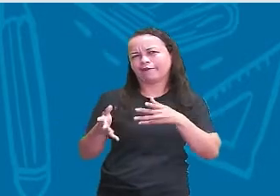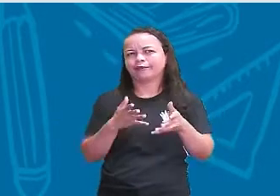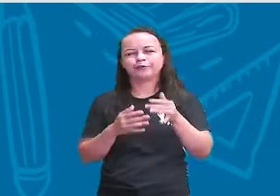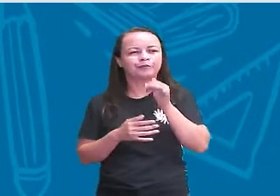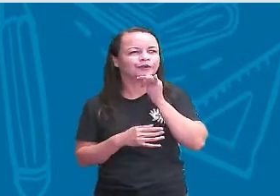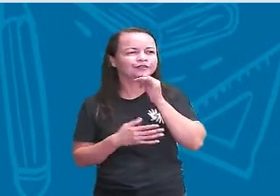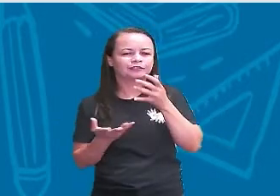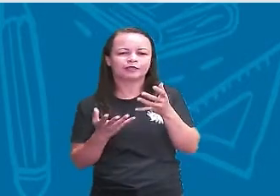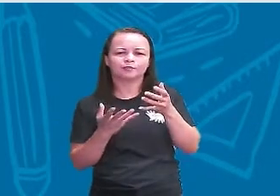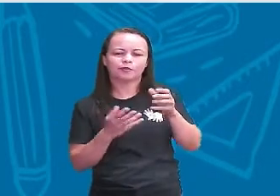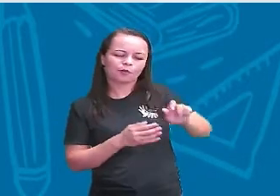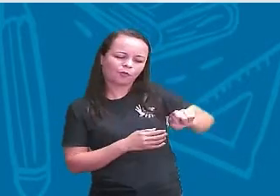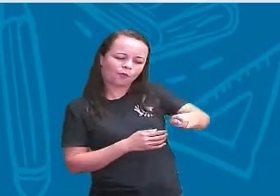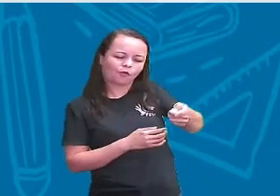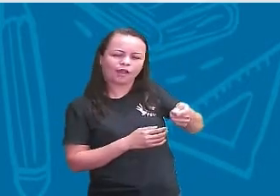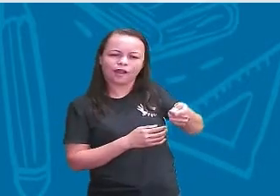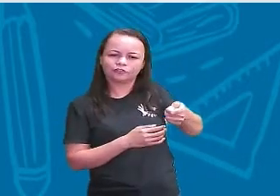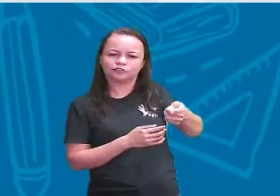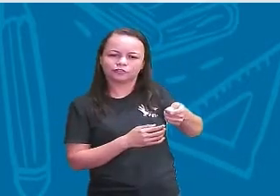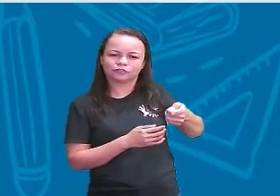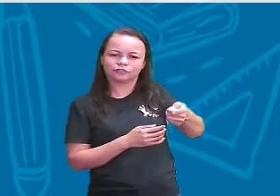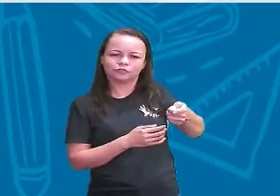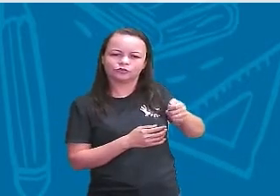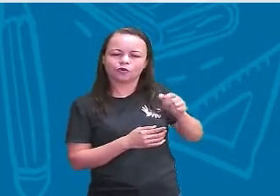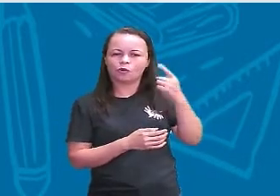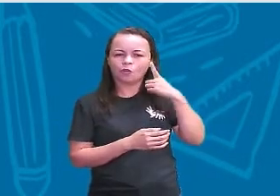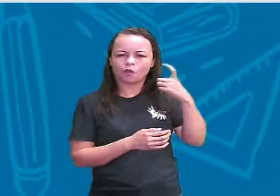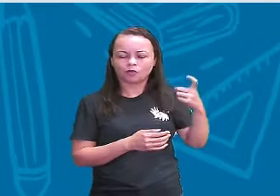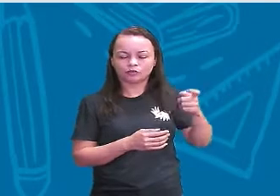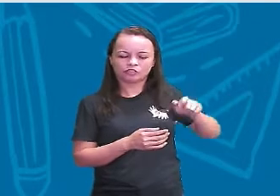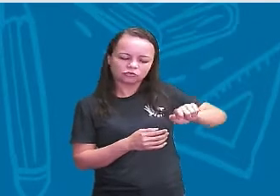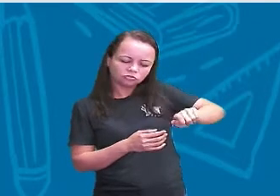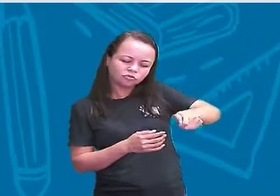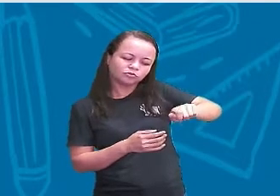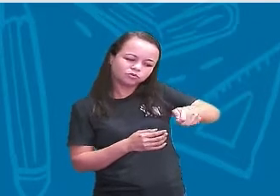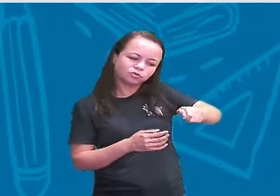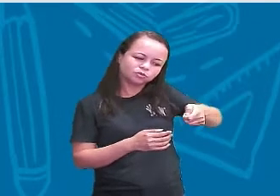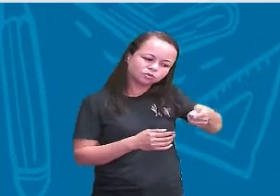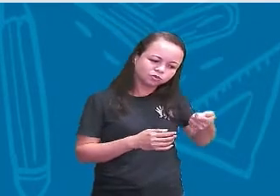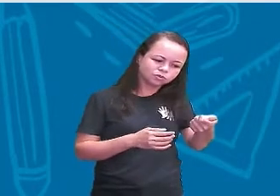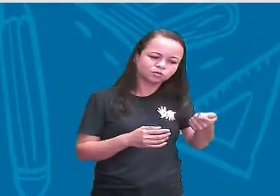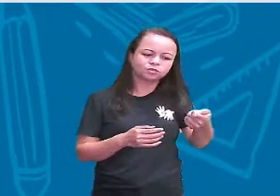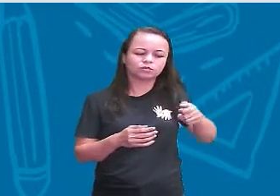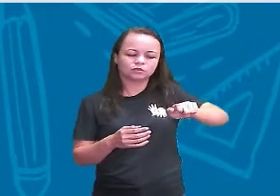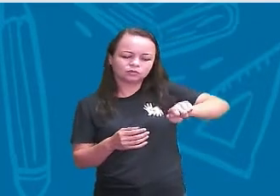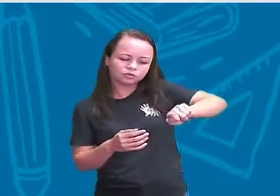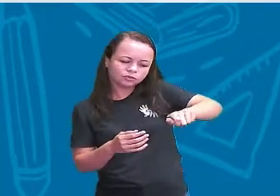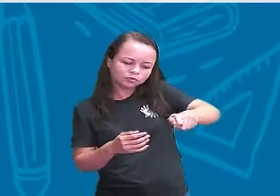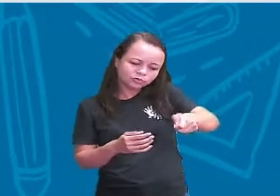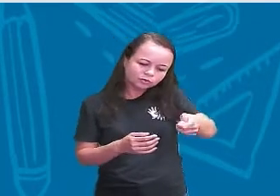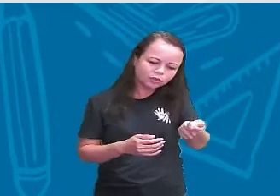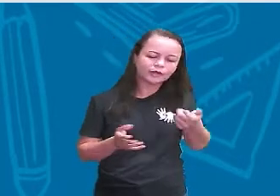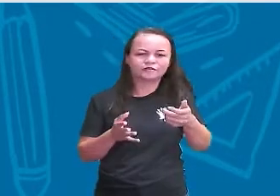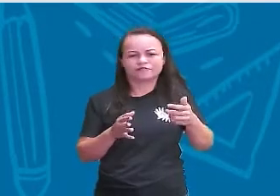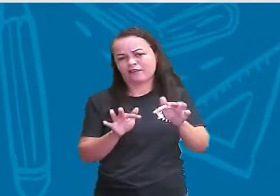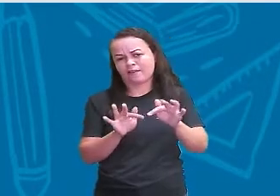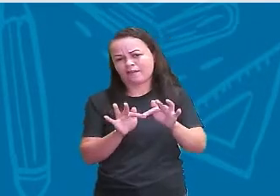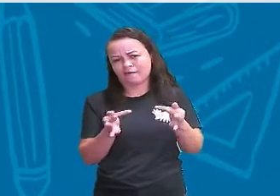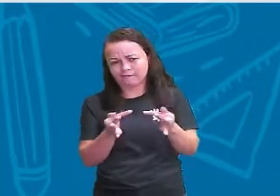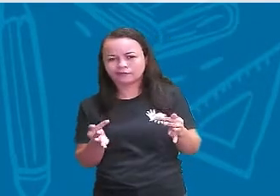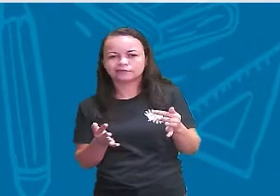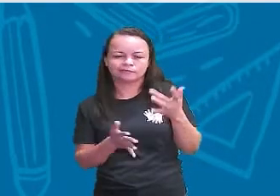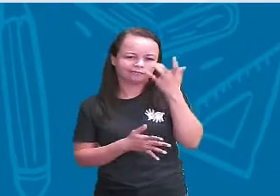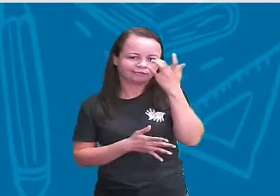por um caixa de som, por exemplo, né? Onde a gente consegue regular de forma mais fácil, mais simples